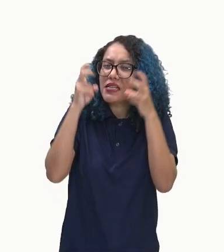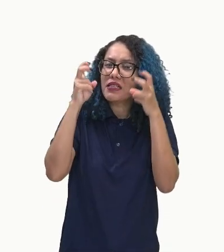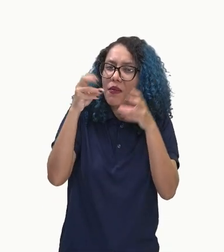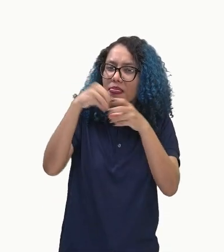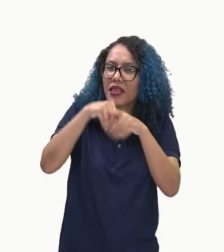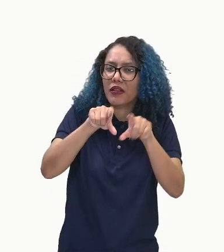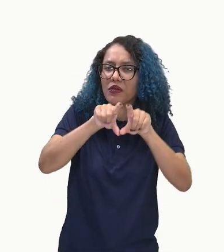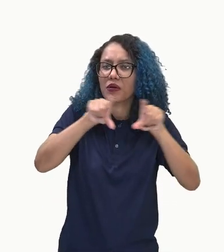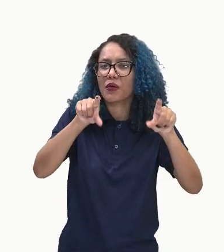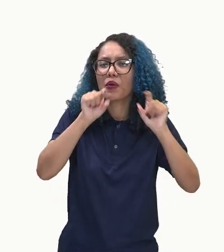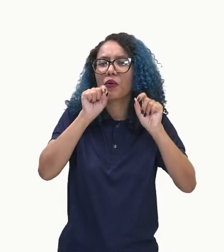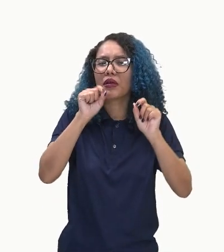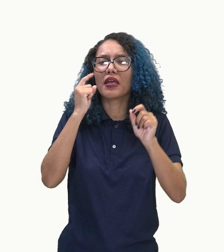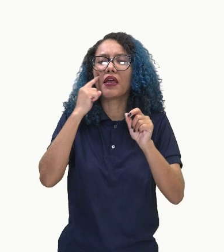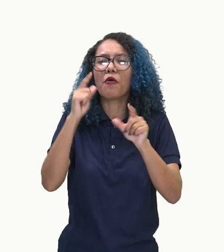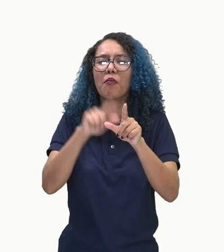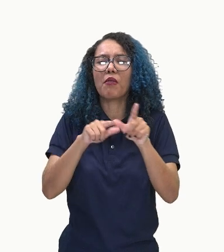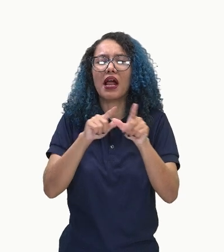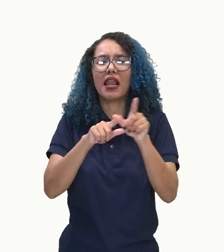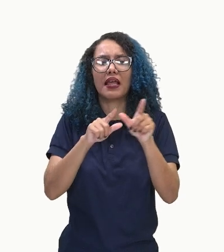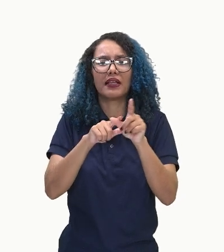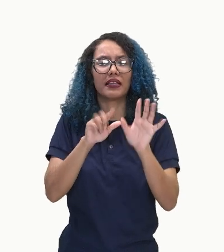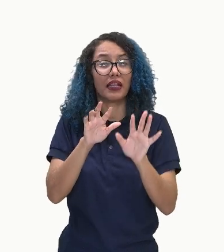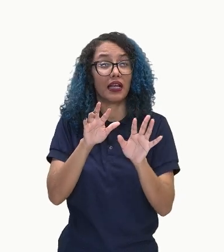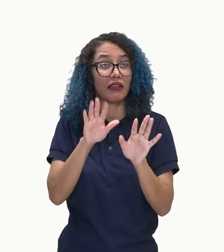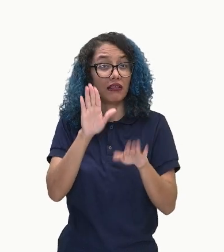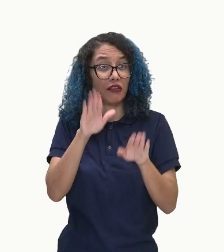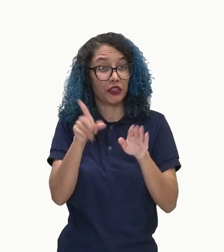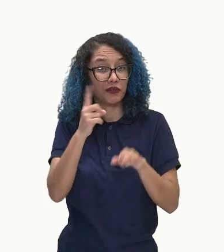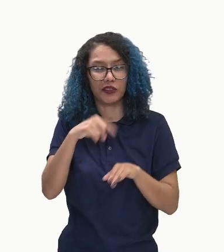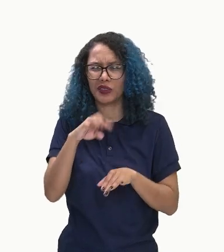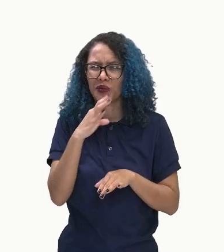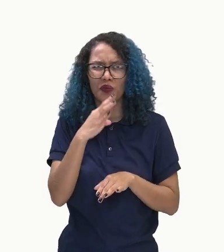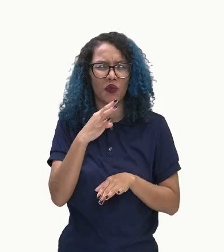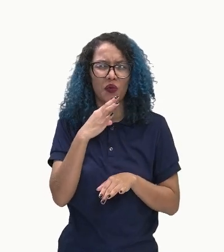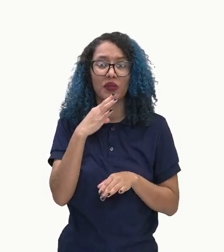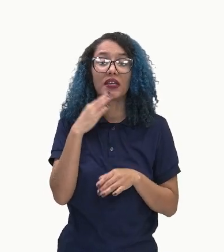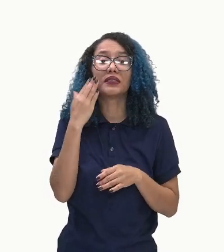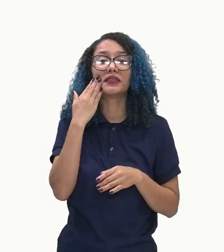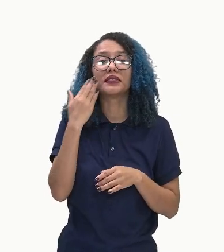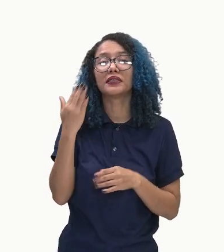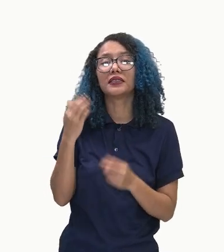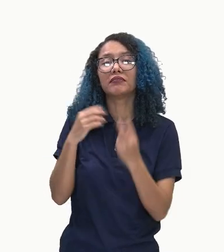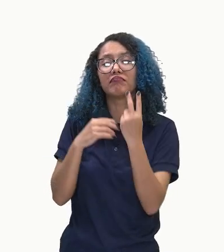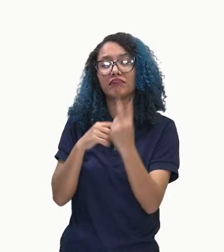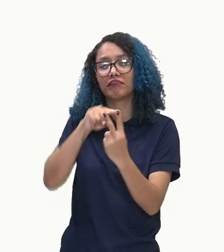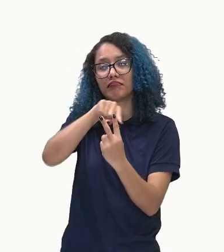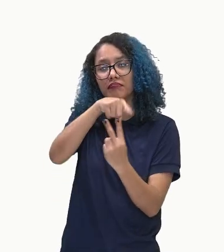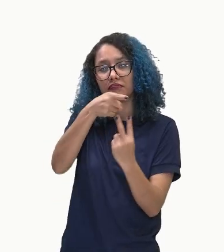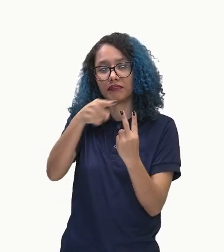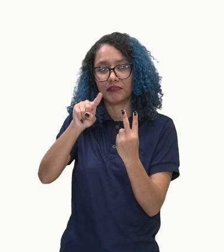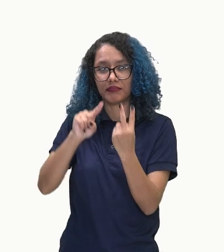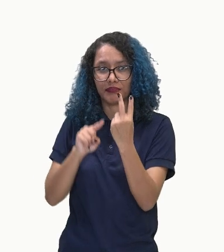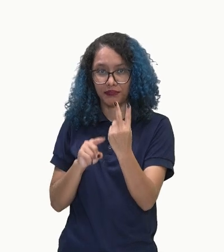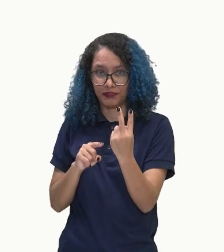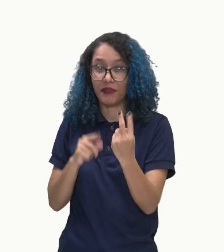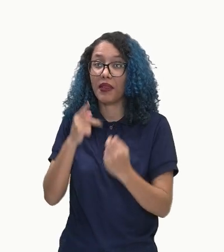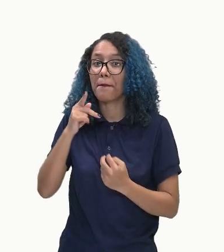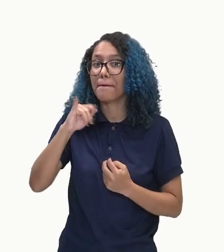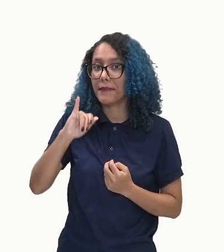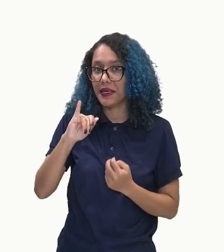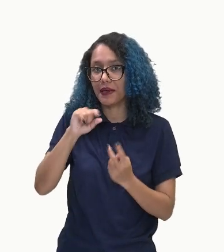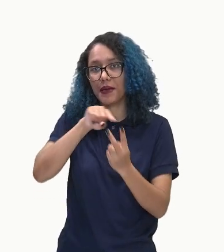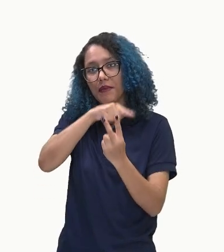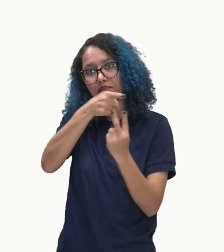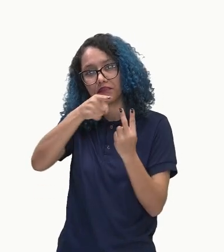tem um negócio, uma letra aqui que talvez não seja tão familiar a você, que é o que nós chamamos de π. E o que quer